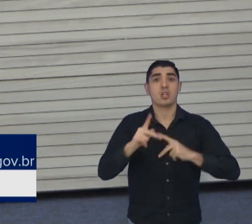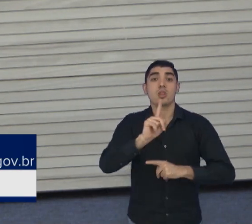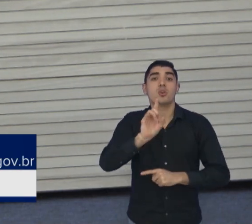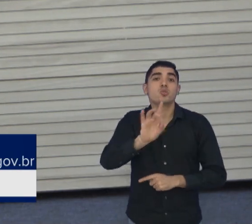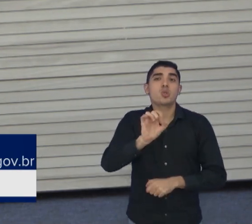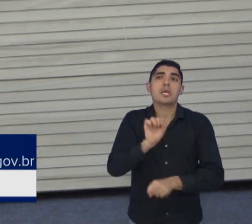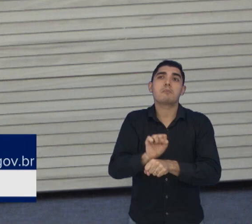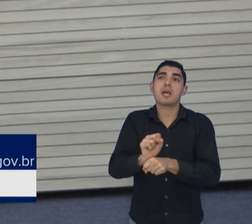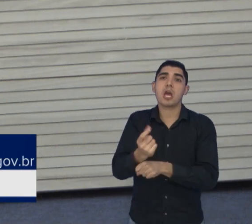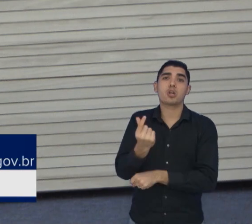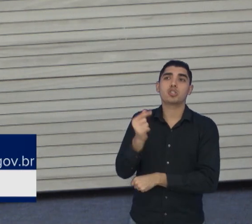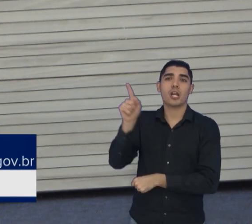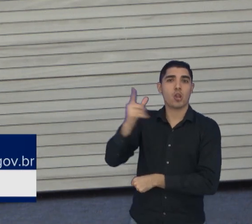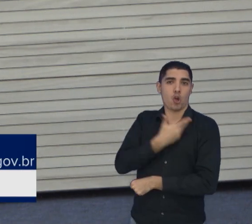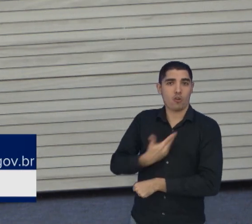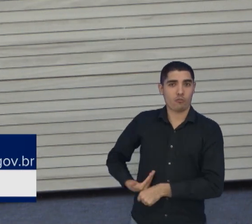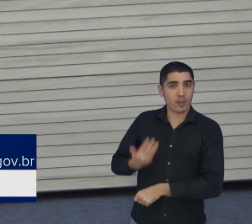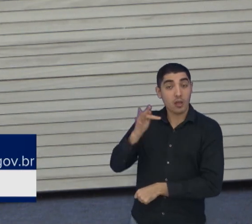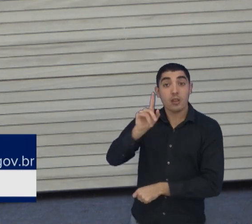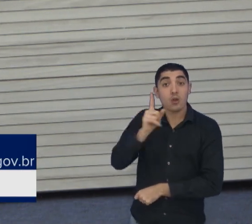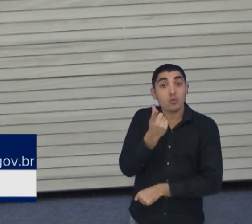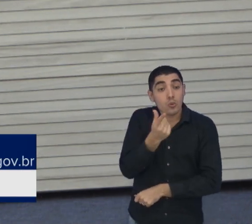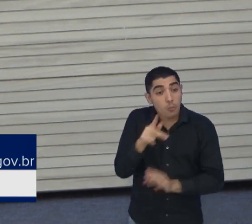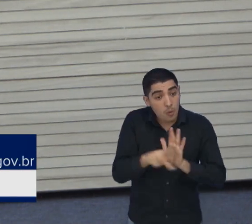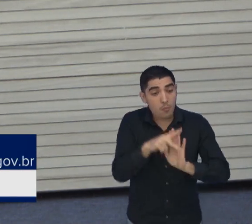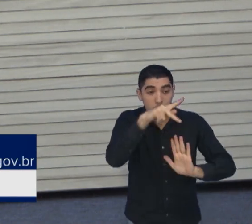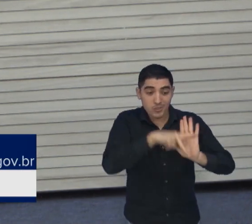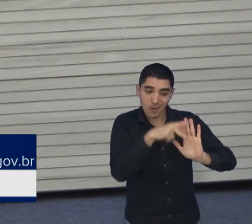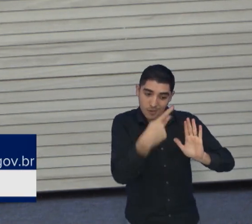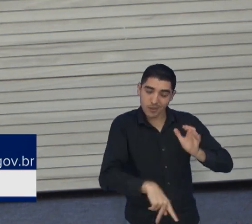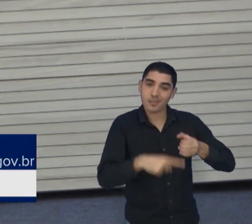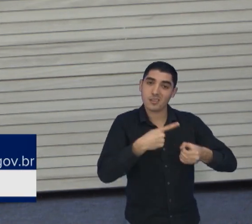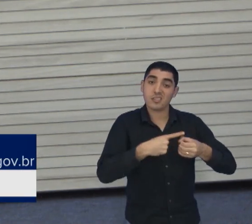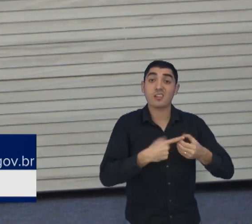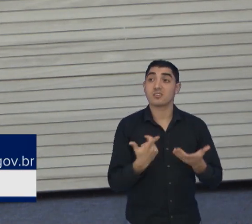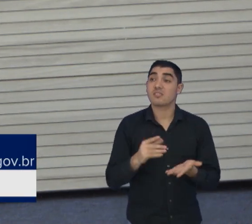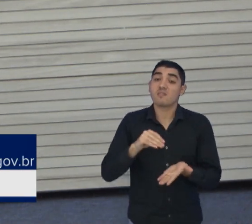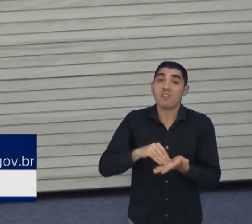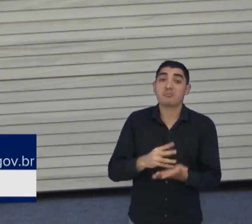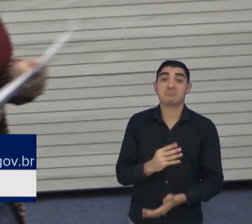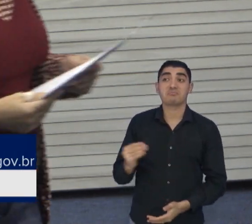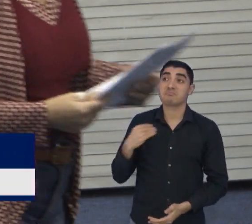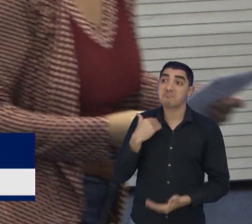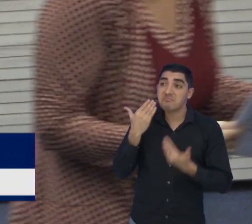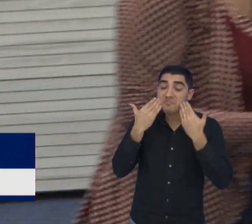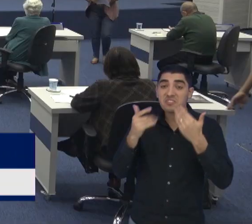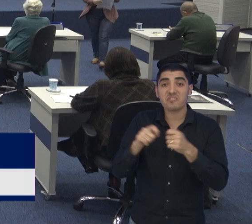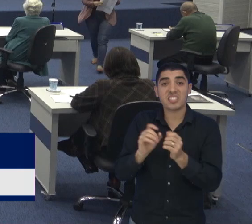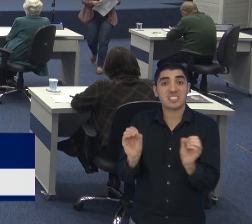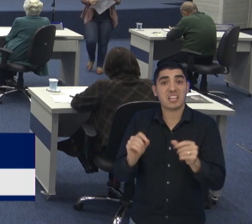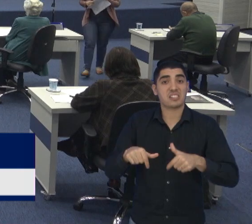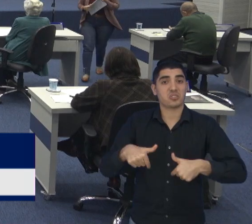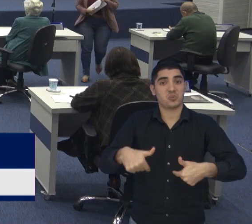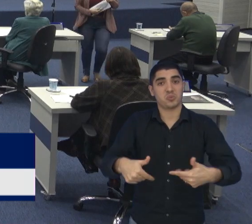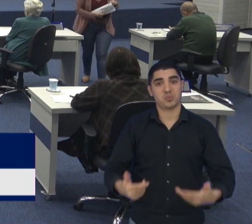dinheiro do governo federal, mas crie um projeto do município, que nós não estamos vendo isso acontecer.